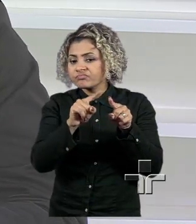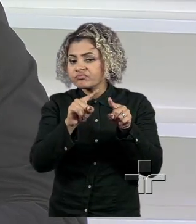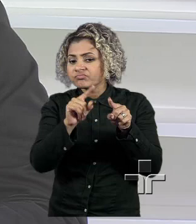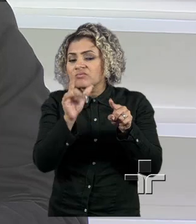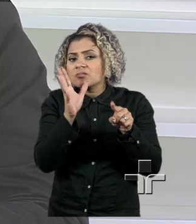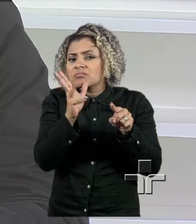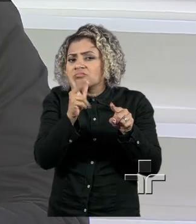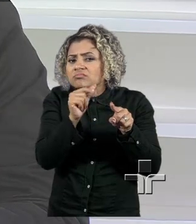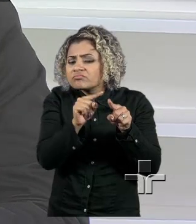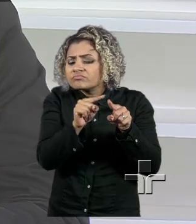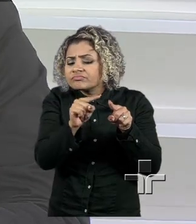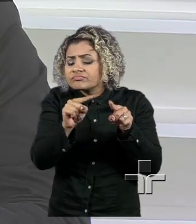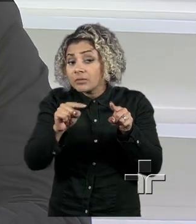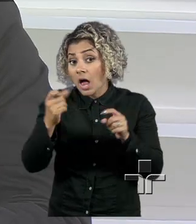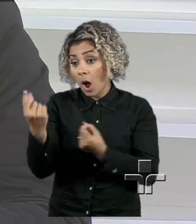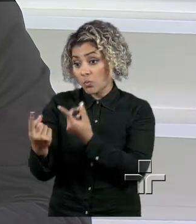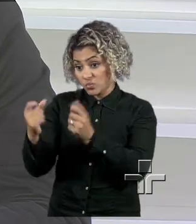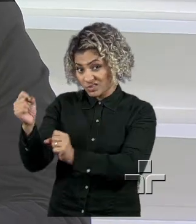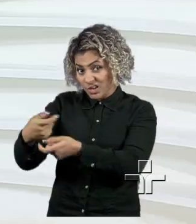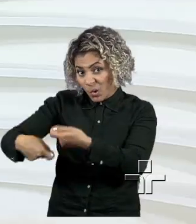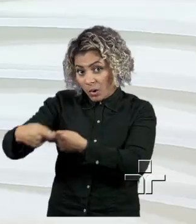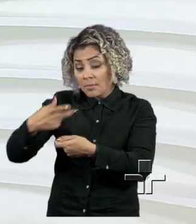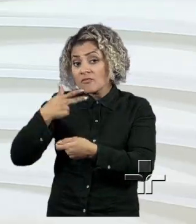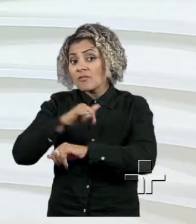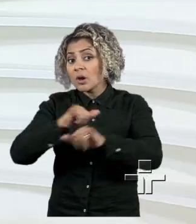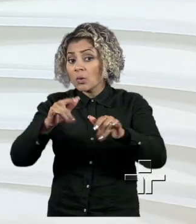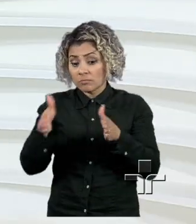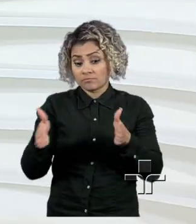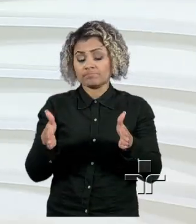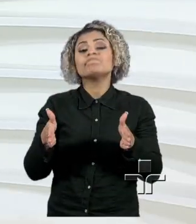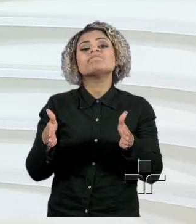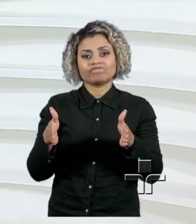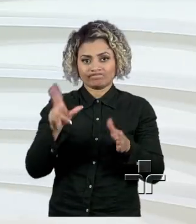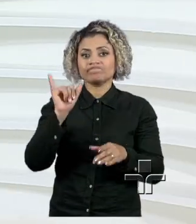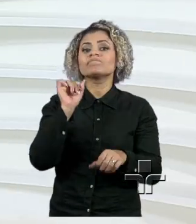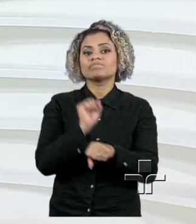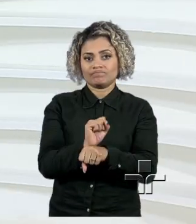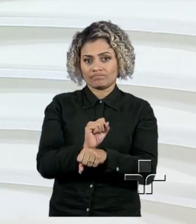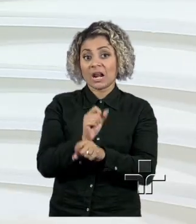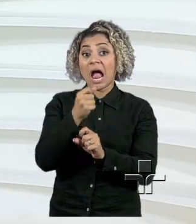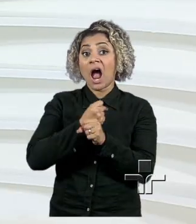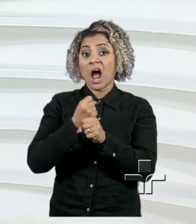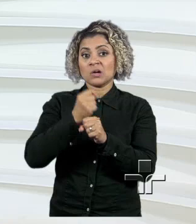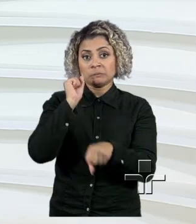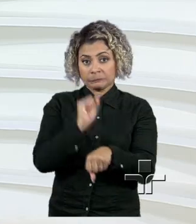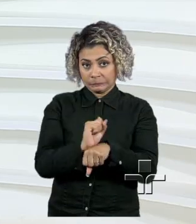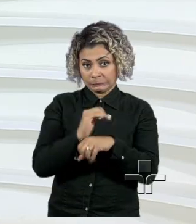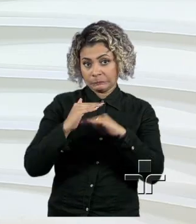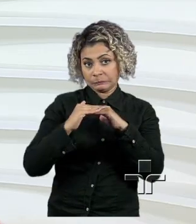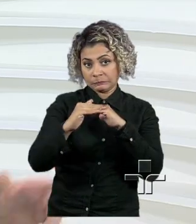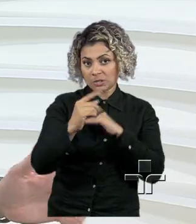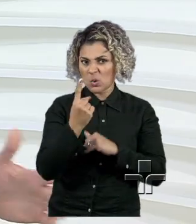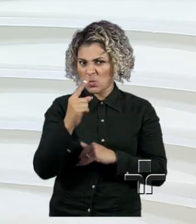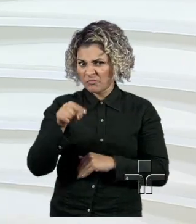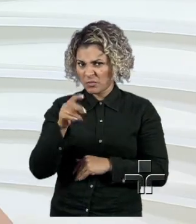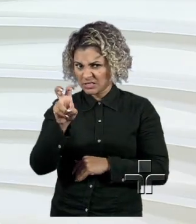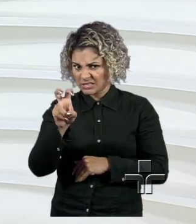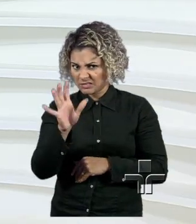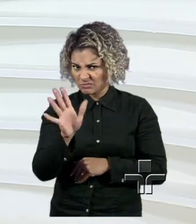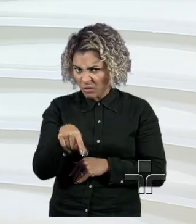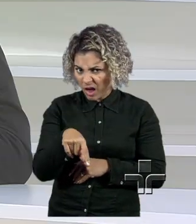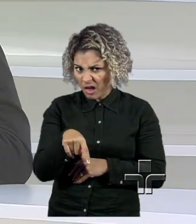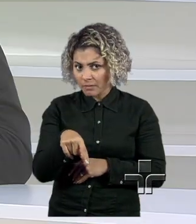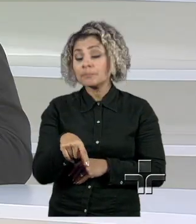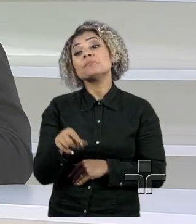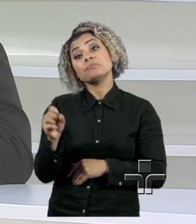economistas até imaginando, calculando que talvez a gente viva um ano de estagnação, voltando, dando uns passos atrás. Era para ser 3 e tal.